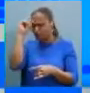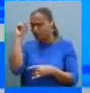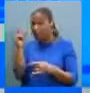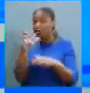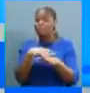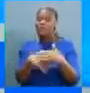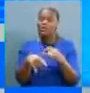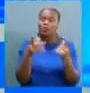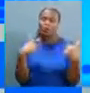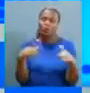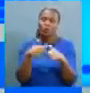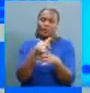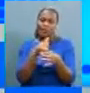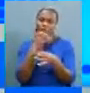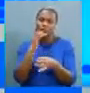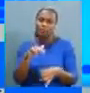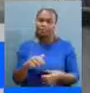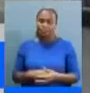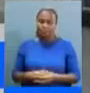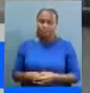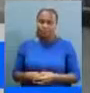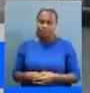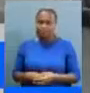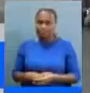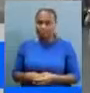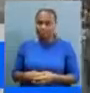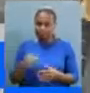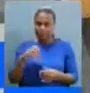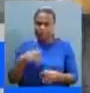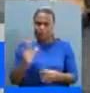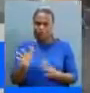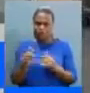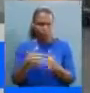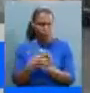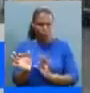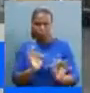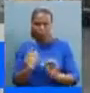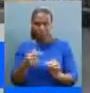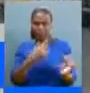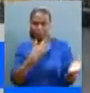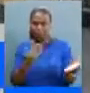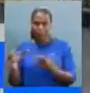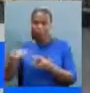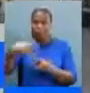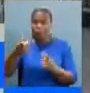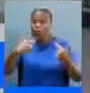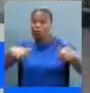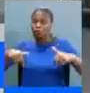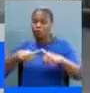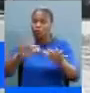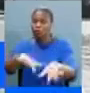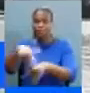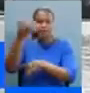dificultaram a realização do encontro no Sal. Cabo Verde já tinha tudo preparado para receber a próxima reunião